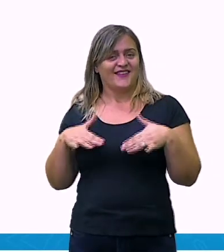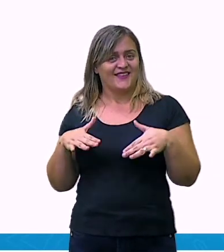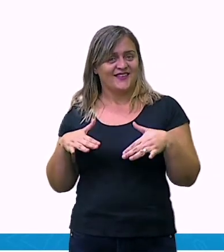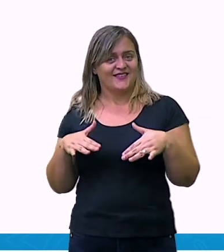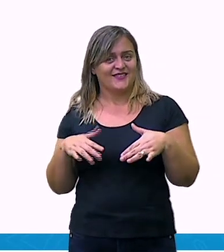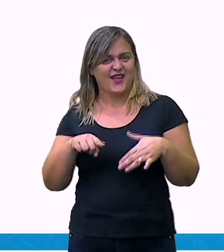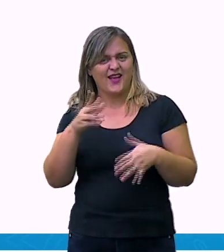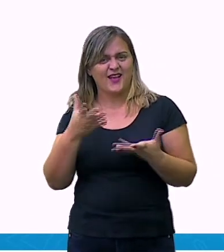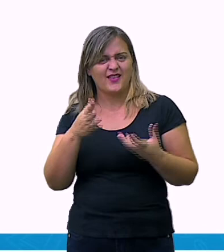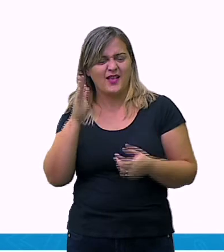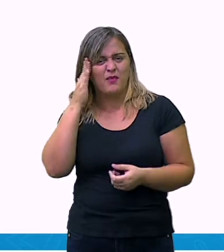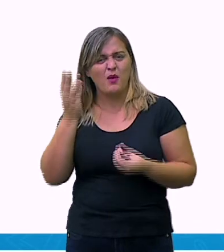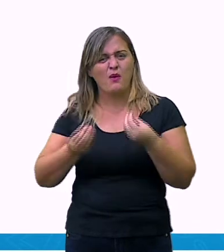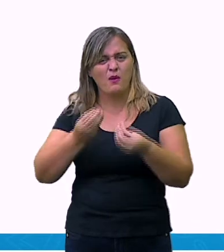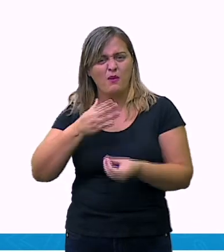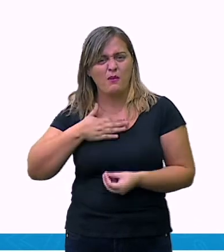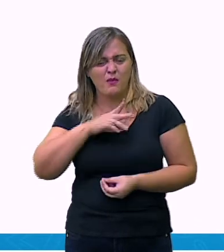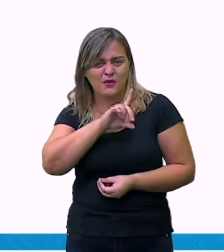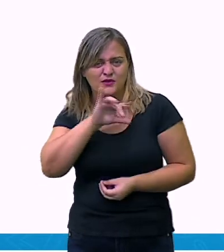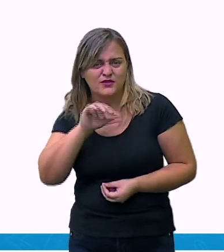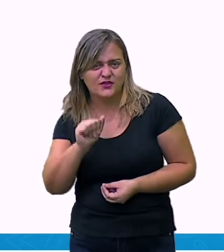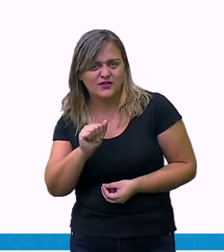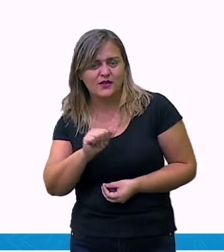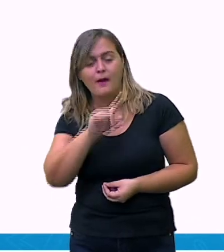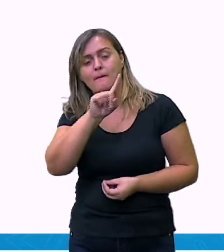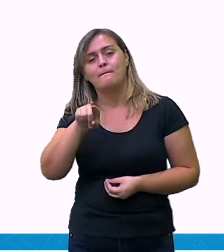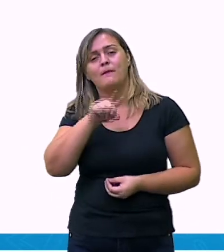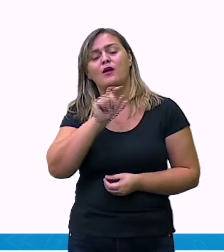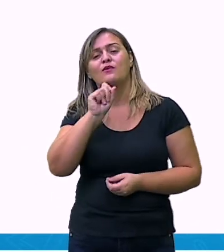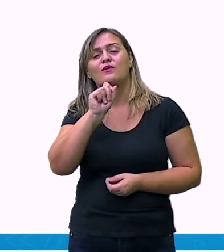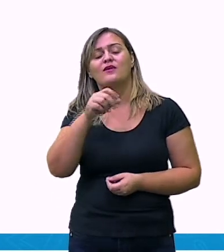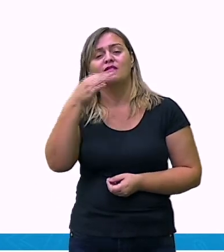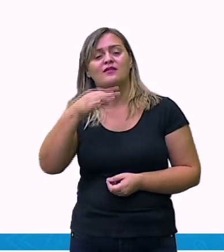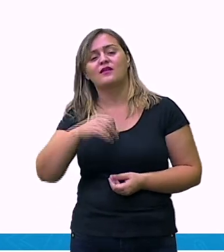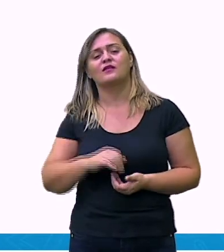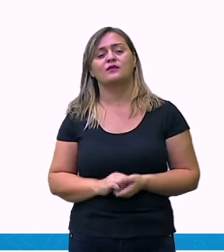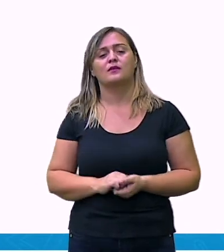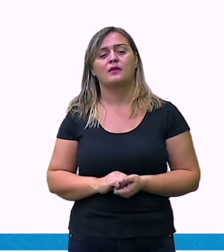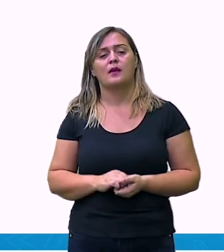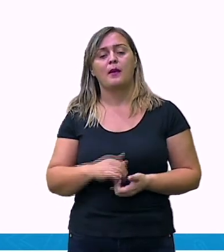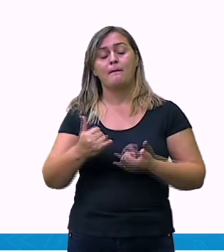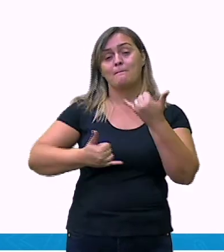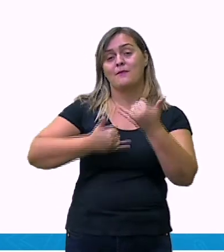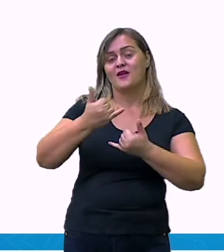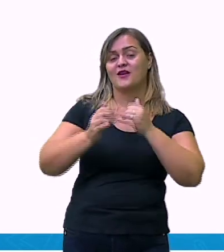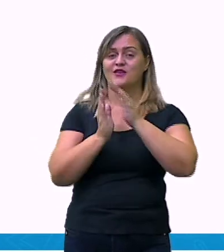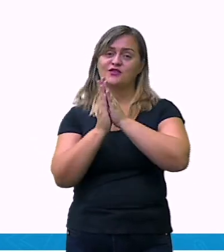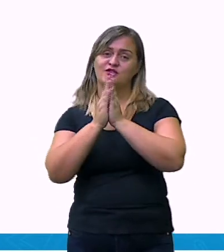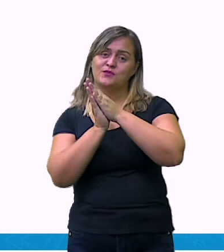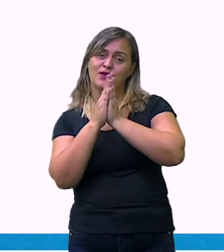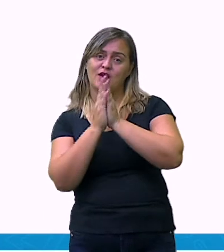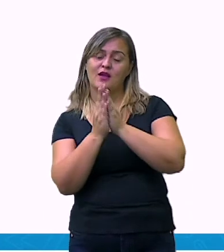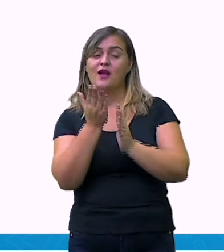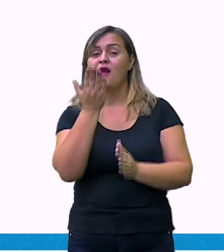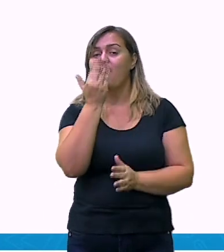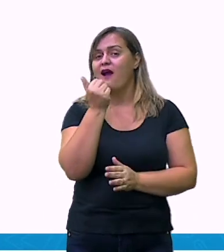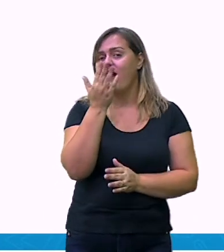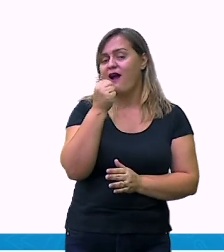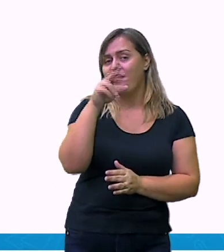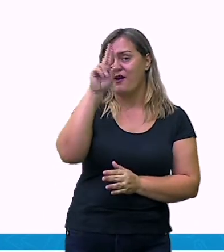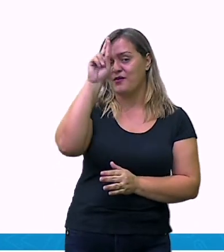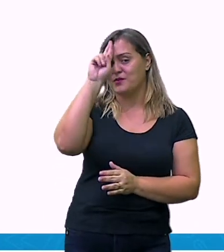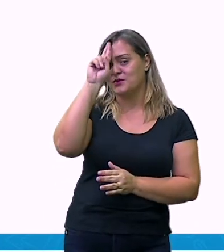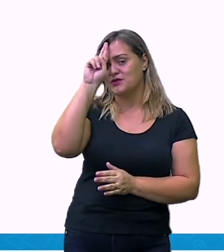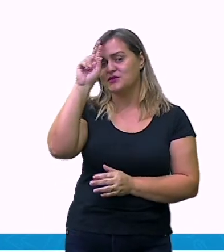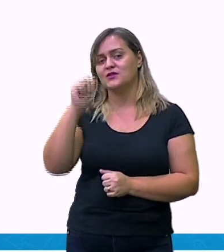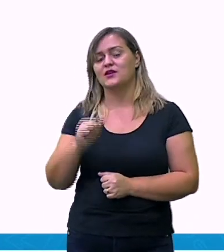Quer saber como foi meu dia? Marque as alternativas. Brinquei de boneca, almocei e tive